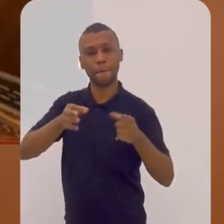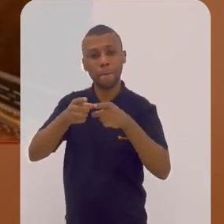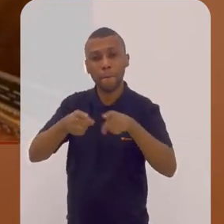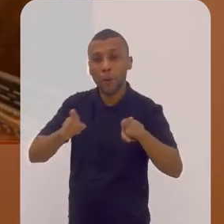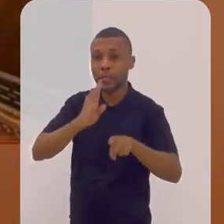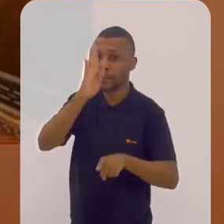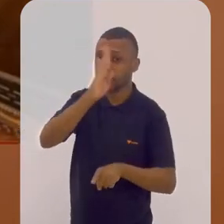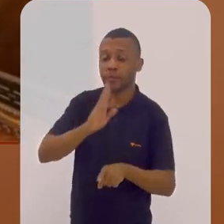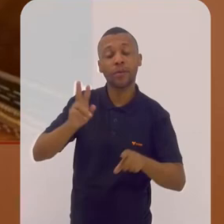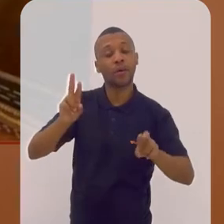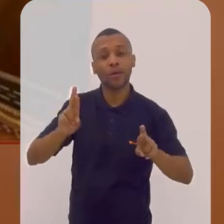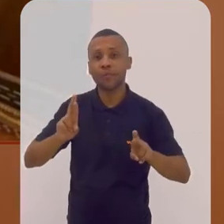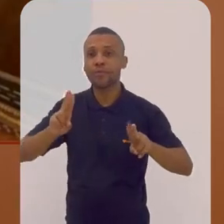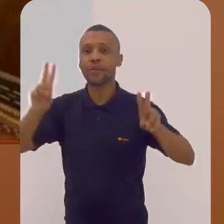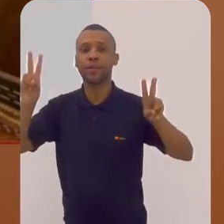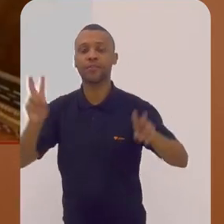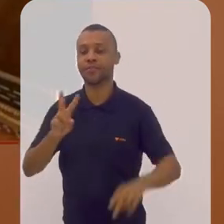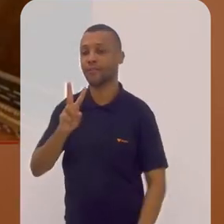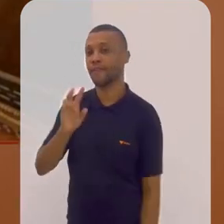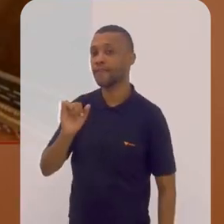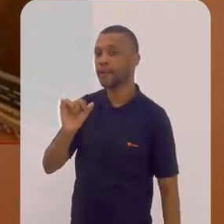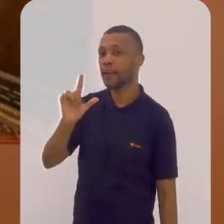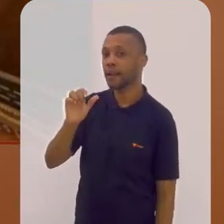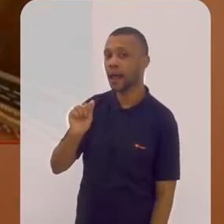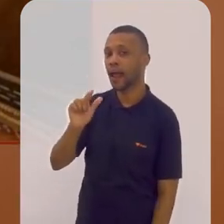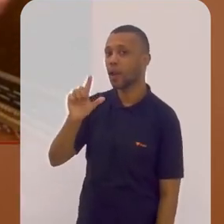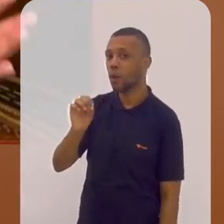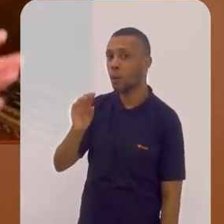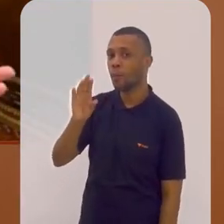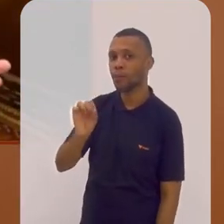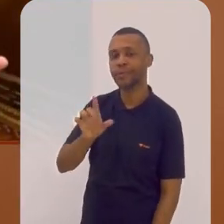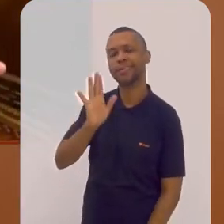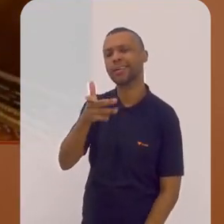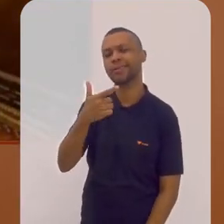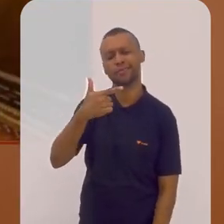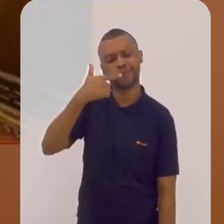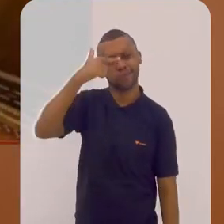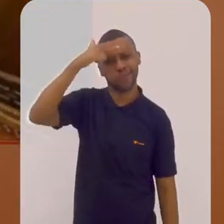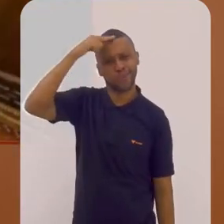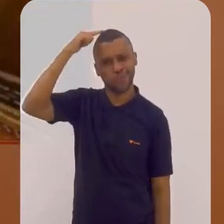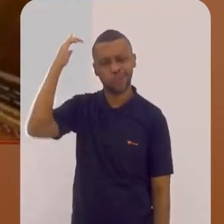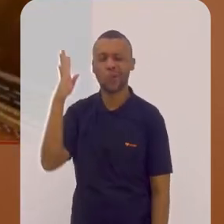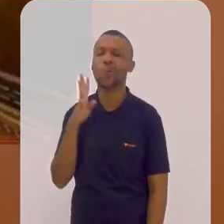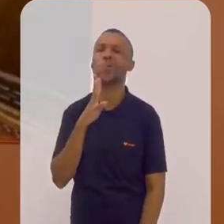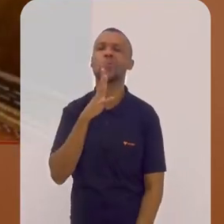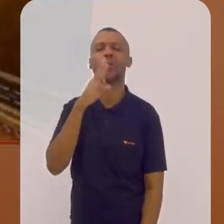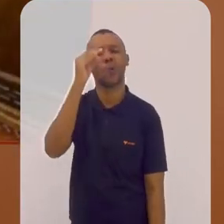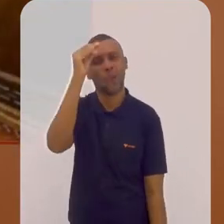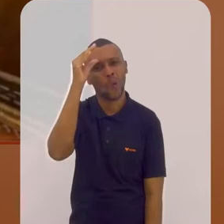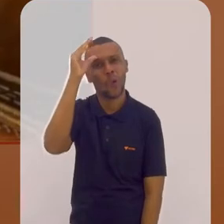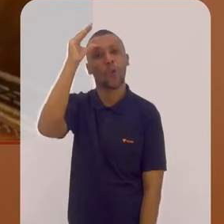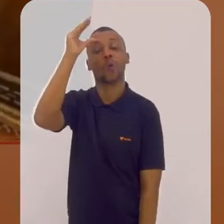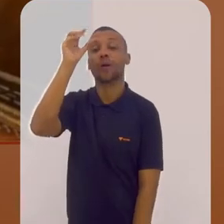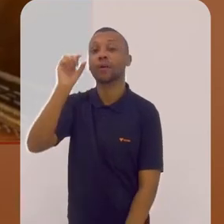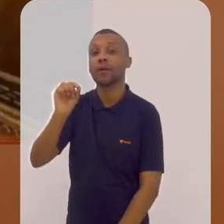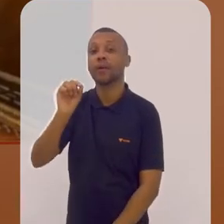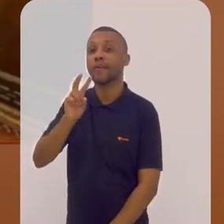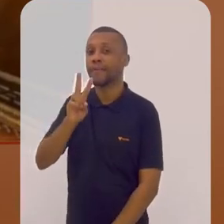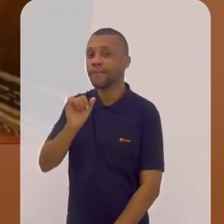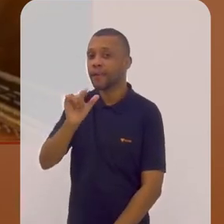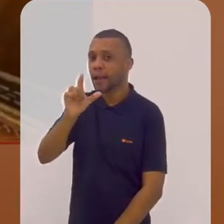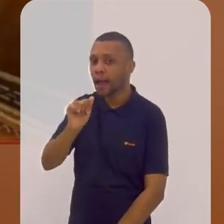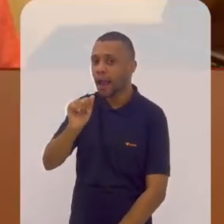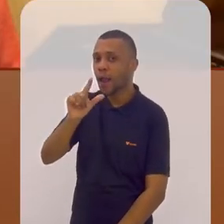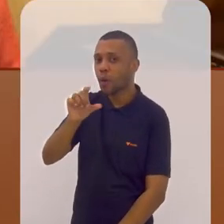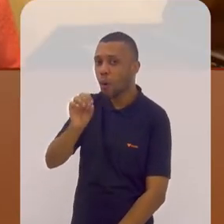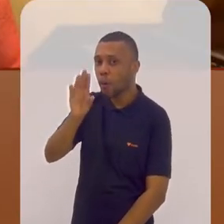brasileira, diferente de Villa-Lobos, que eles estão carecas de conhecer, porque Villa-Lobos foi editado na França pela Maxi